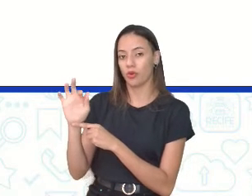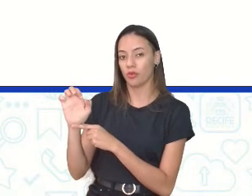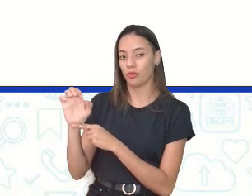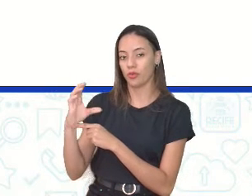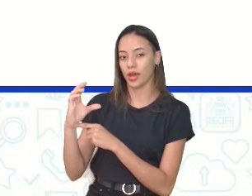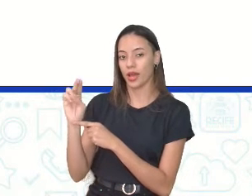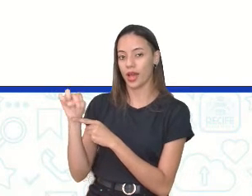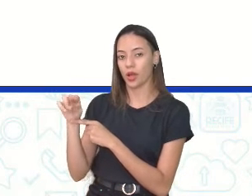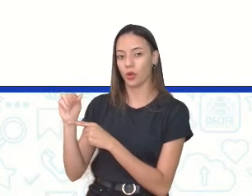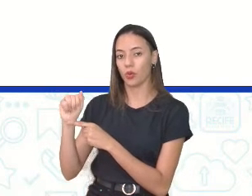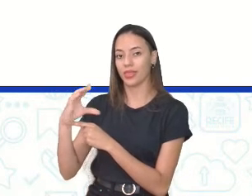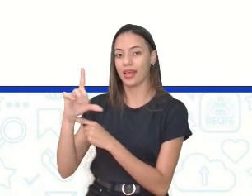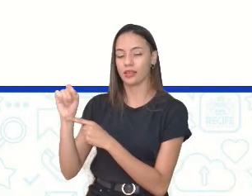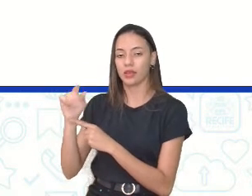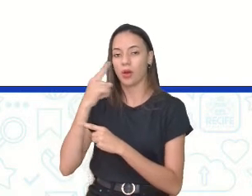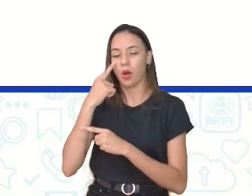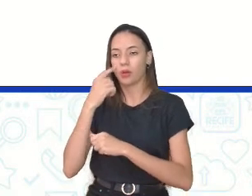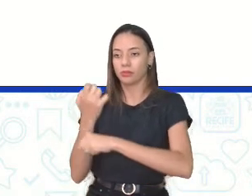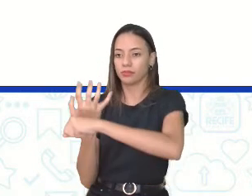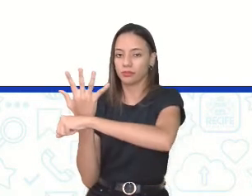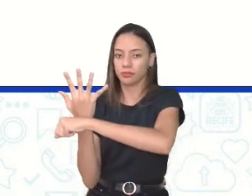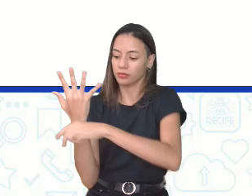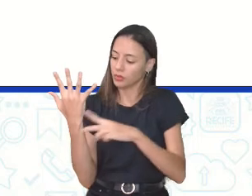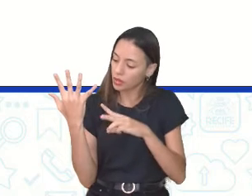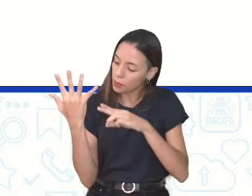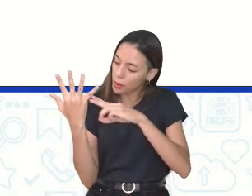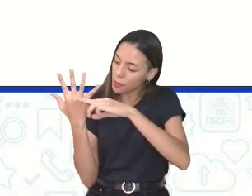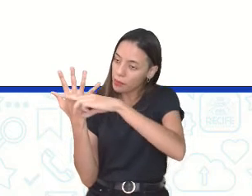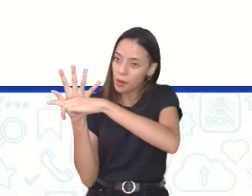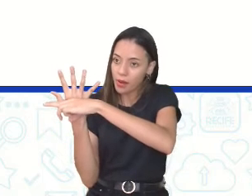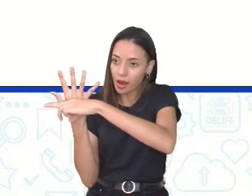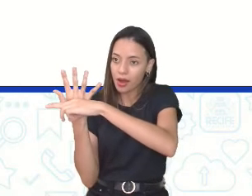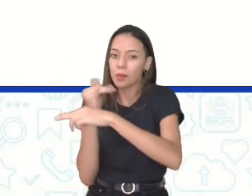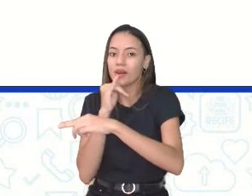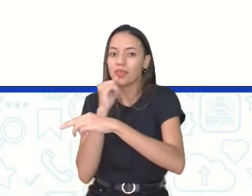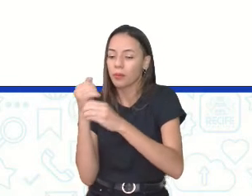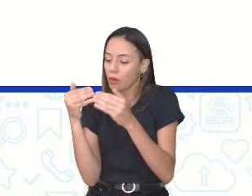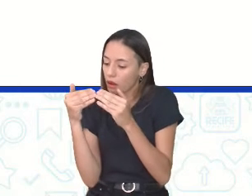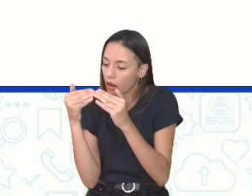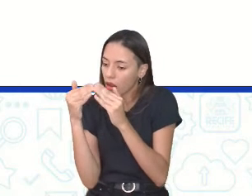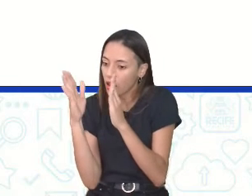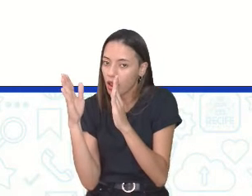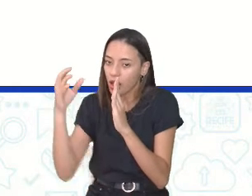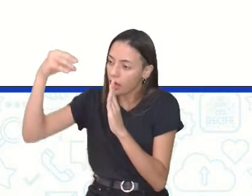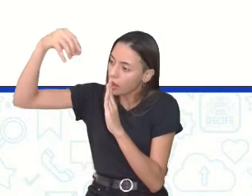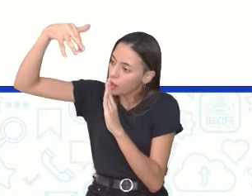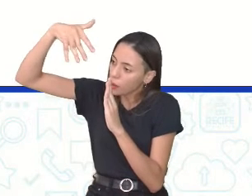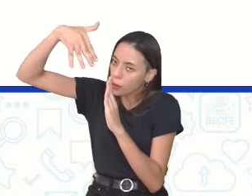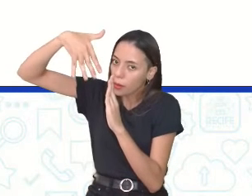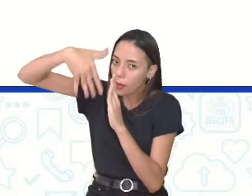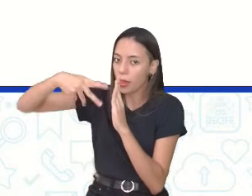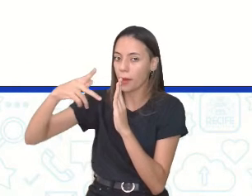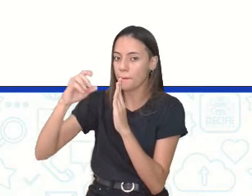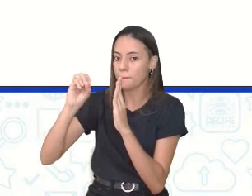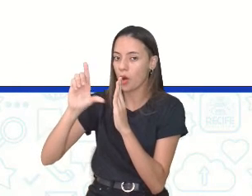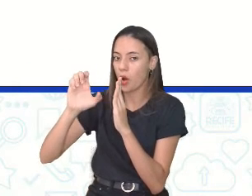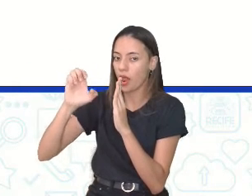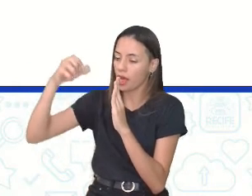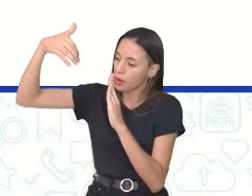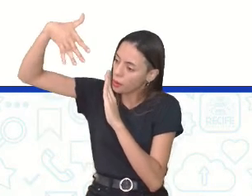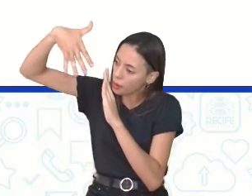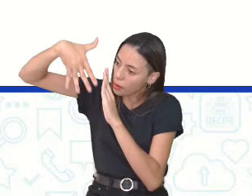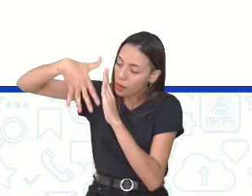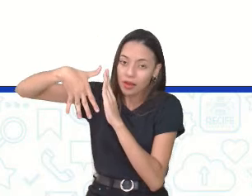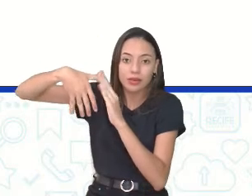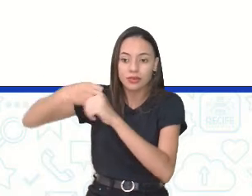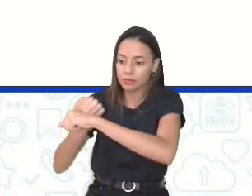anteras foram cortadas para não haver essa autofecundação. Para que a antera não abra, o grão de pólen não caia direto no estigma da flor